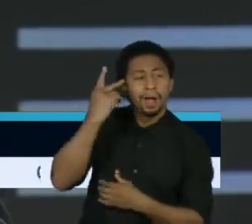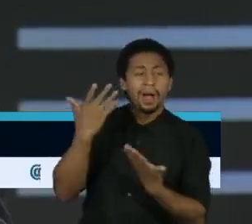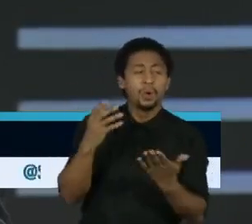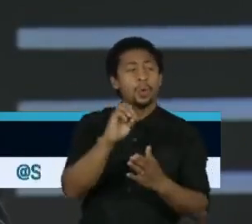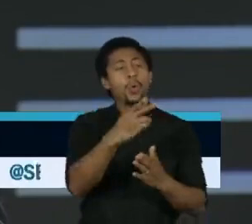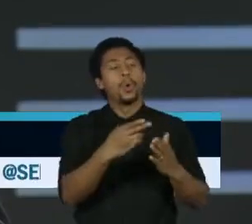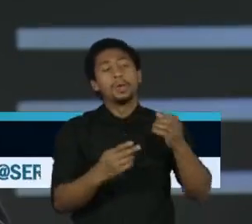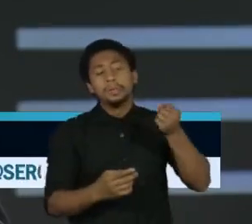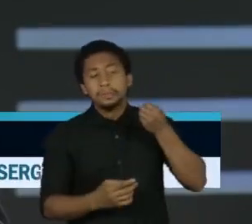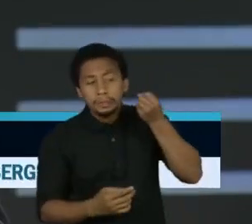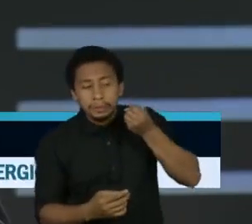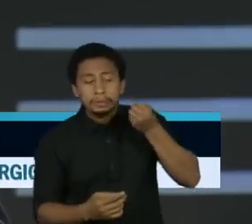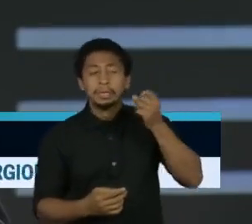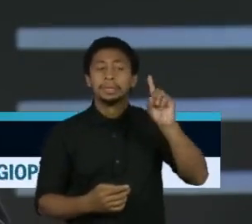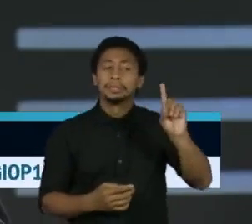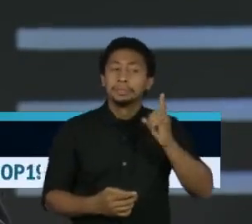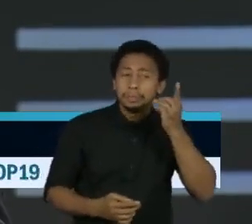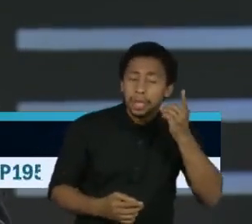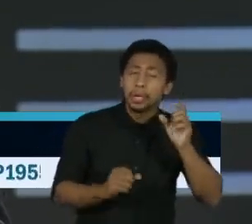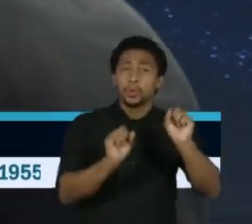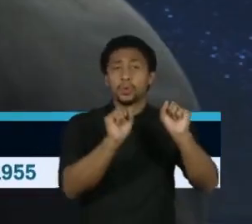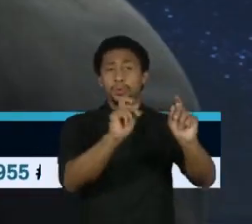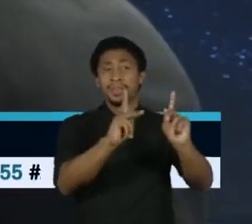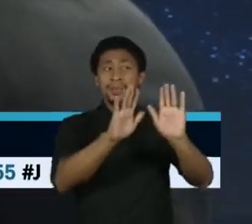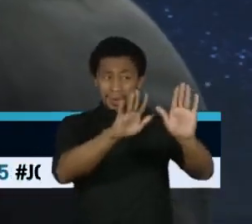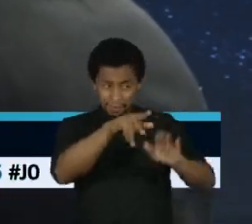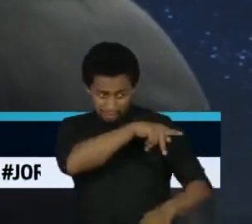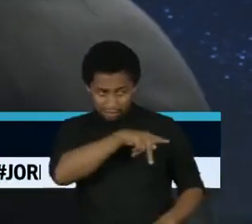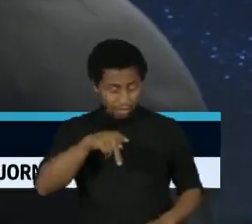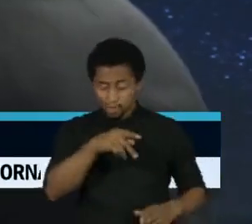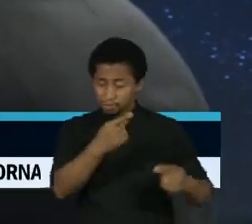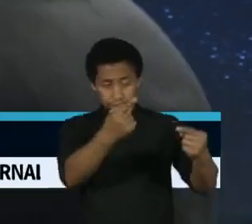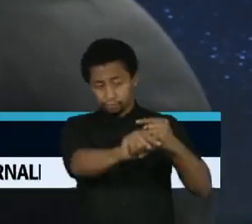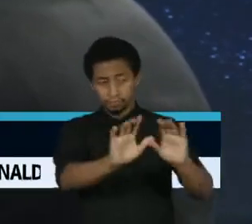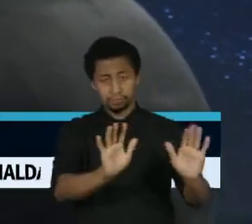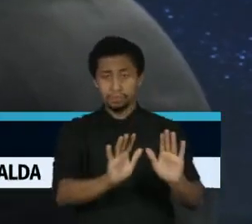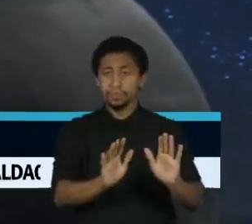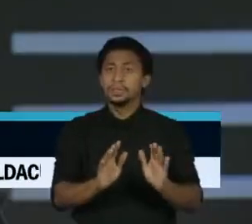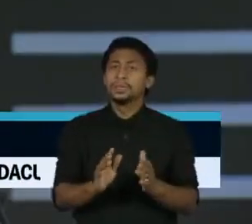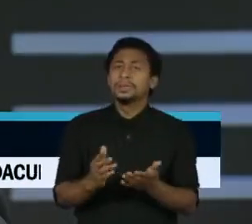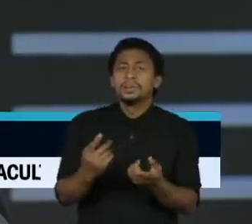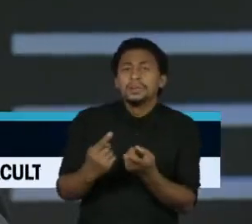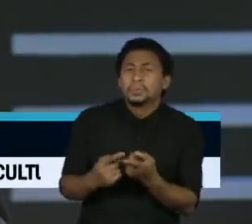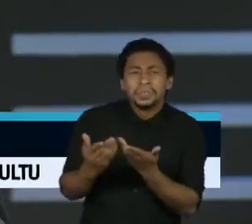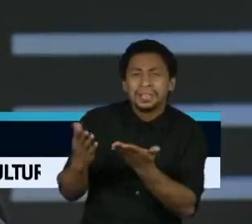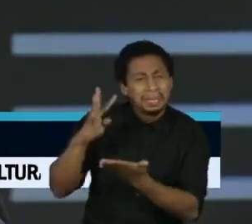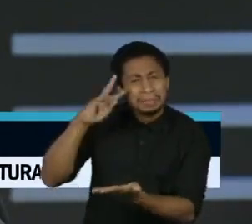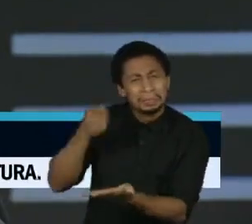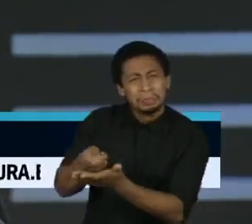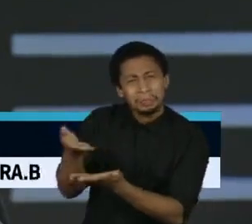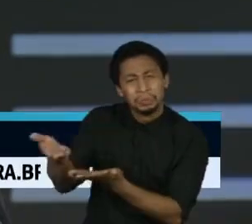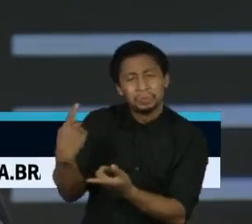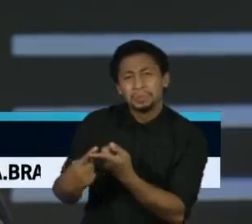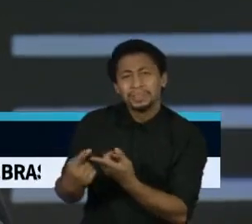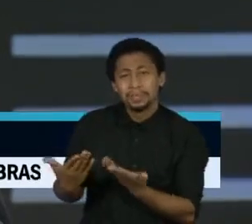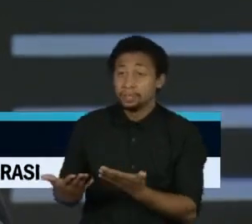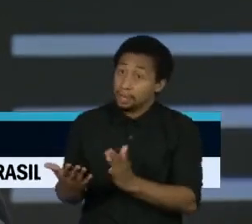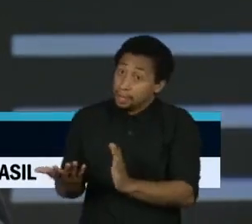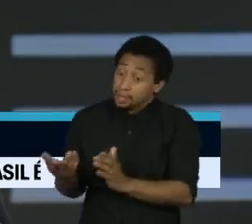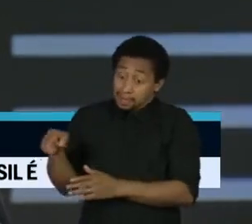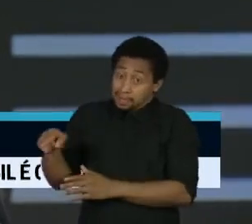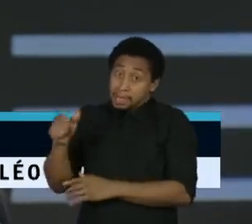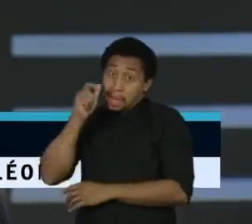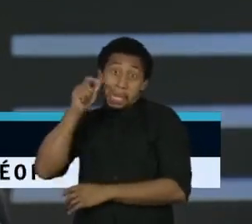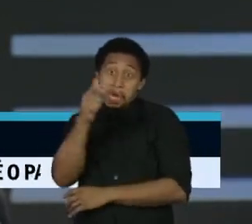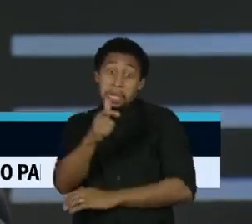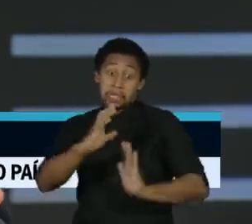mas a nível Nacional não porque como é que tomou essa decisão Pois é ele veio porque tinha um partido grande e ainda alimentava